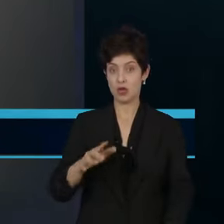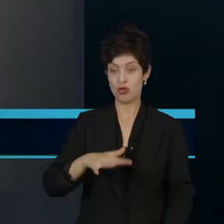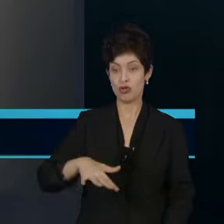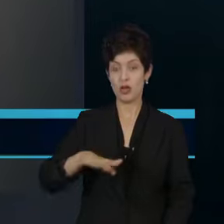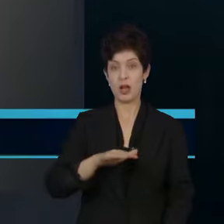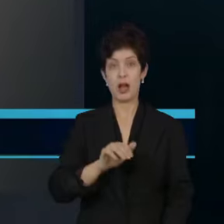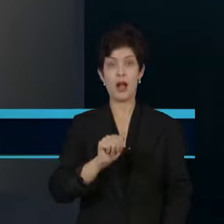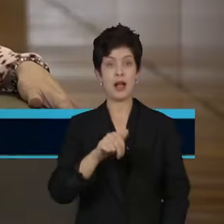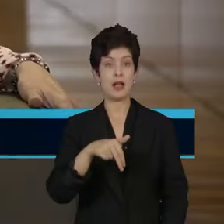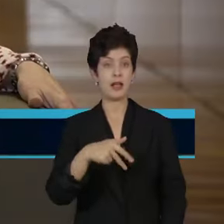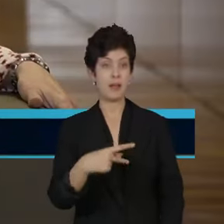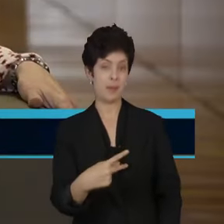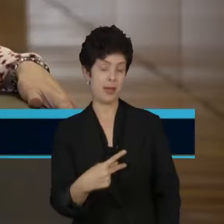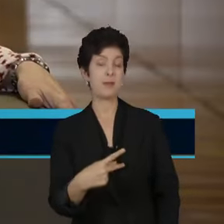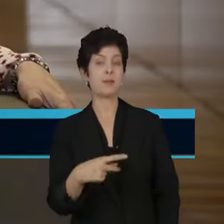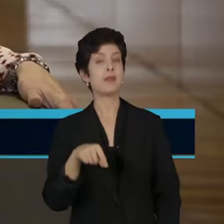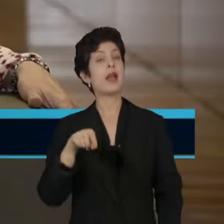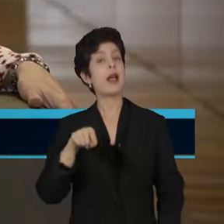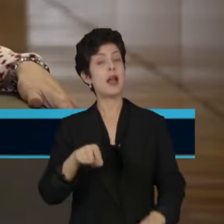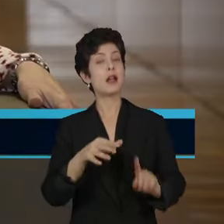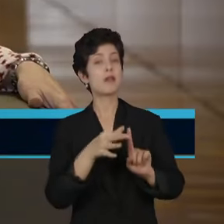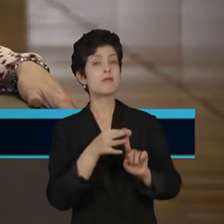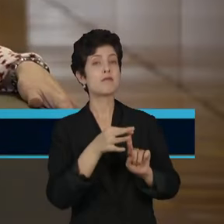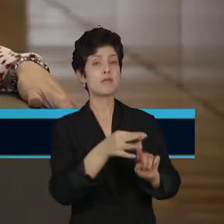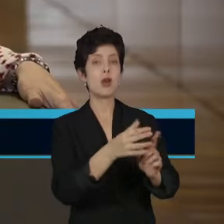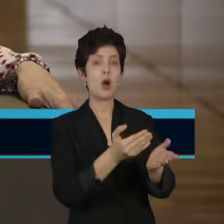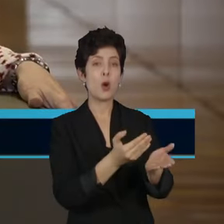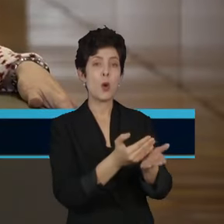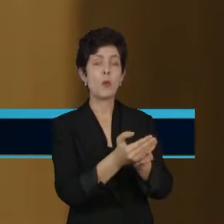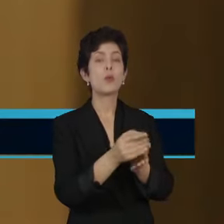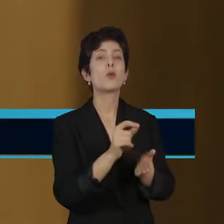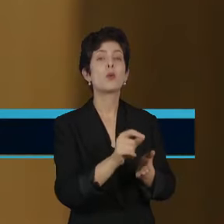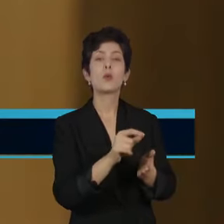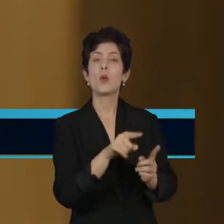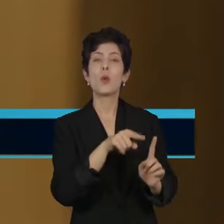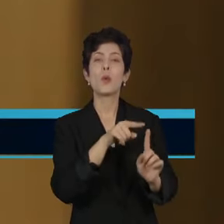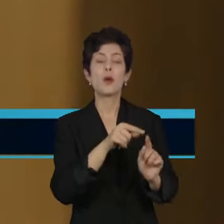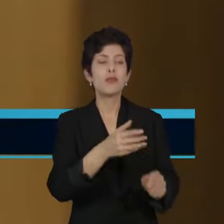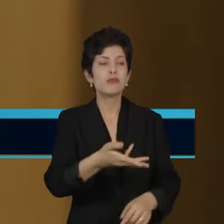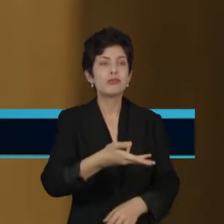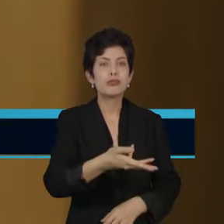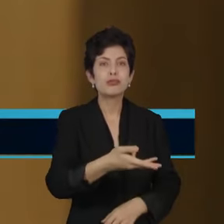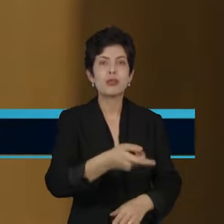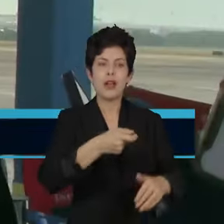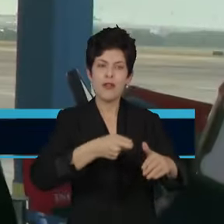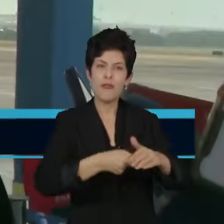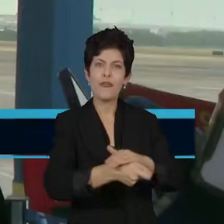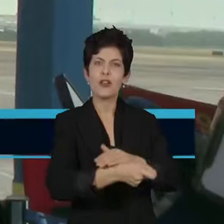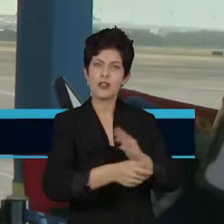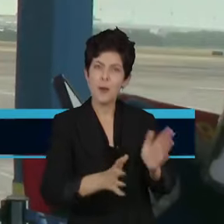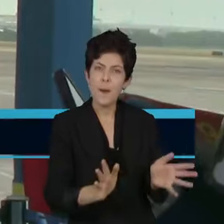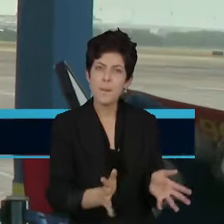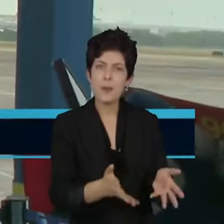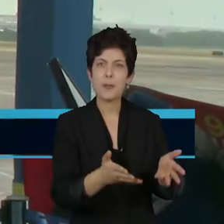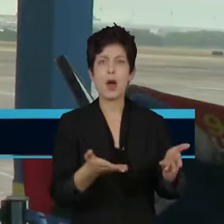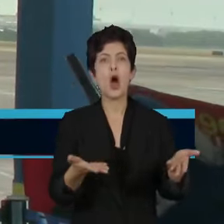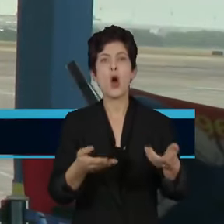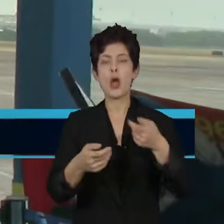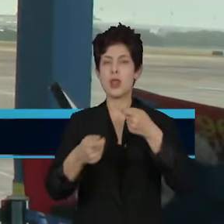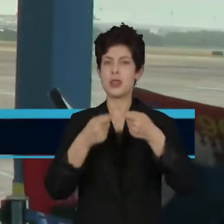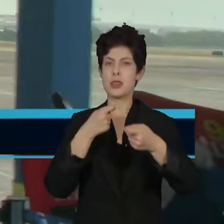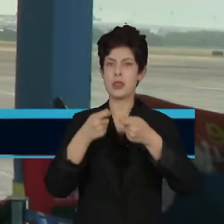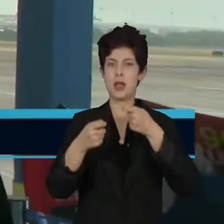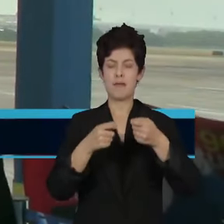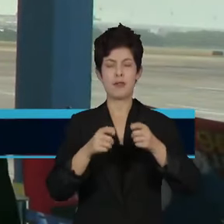Agência Nacional de Petróleo, Magda deve assumir o comando da empresa com a missão de acelerar os investimentos. Hoje, em entrevista à